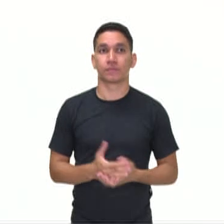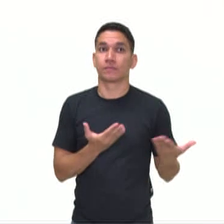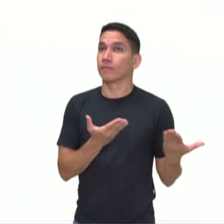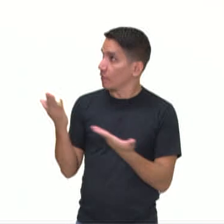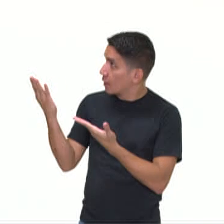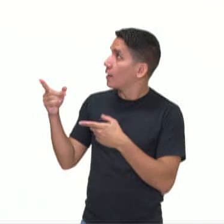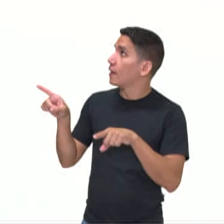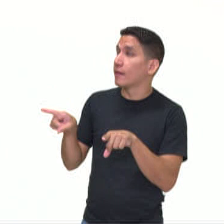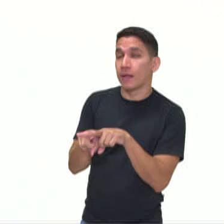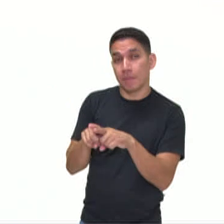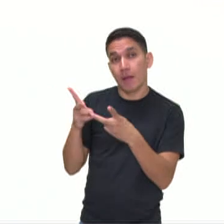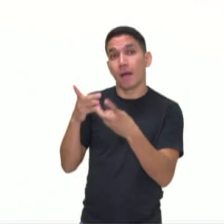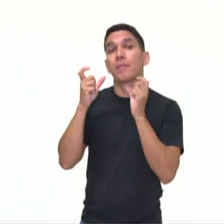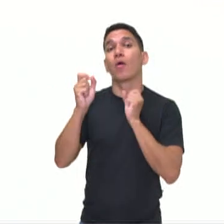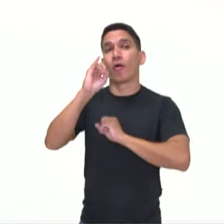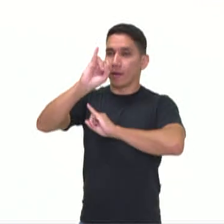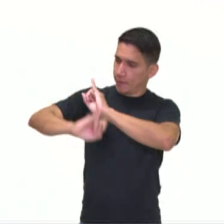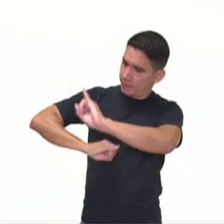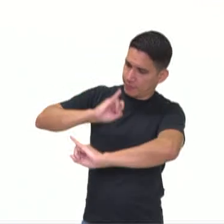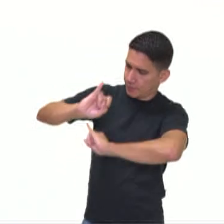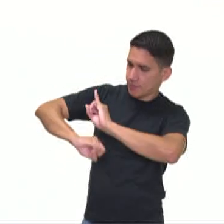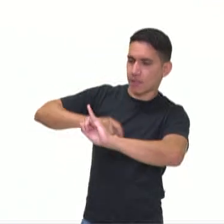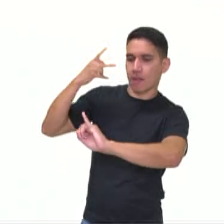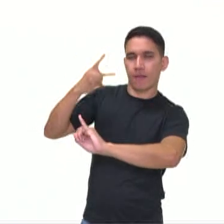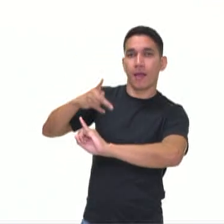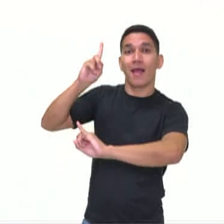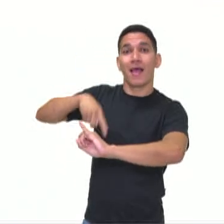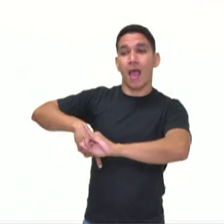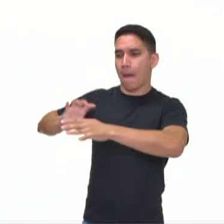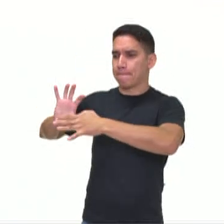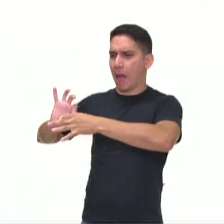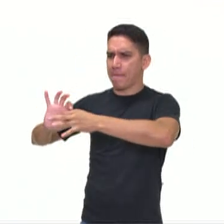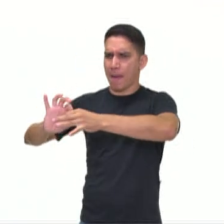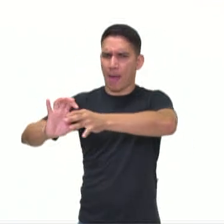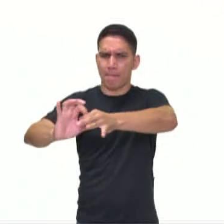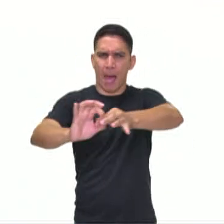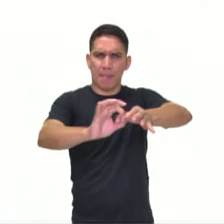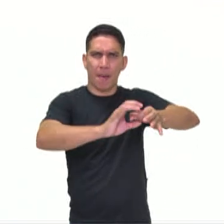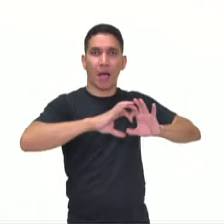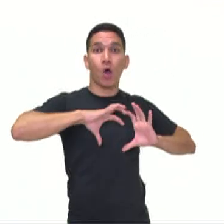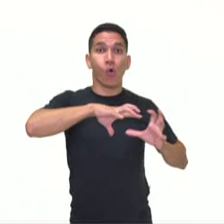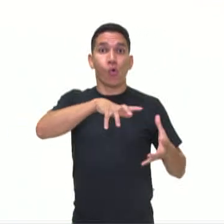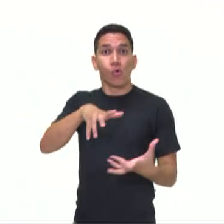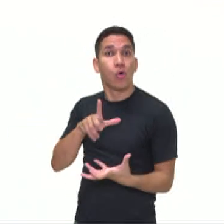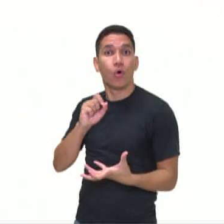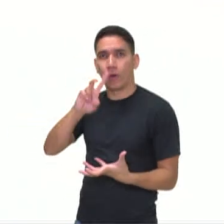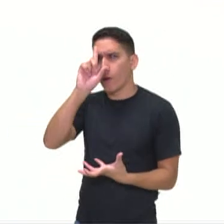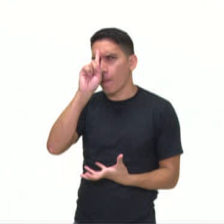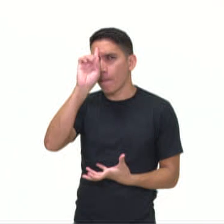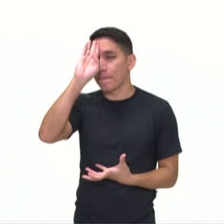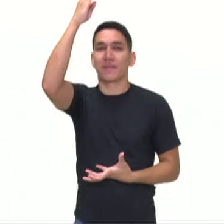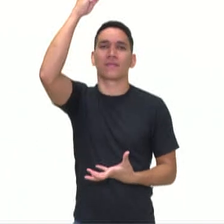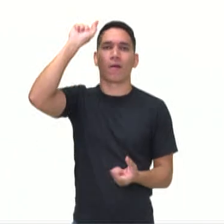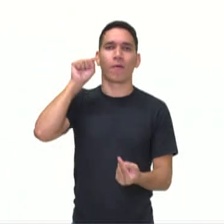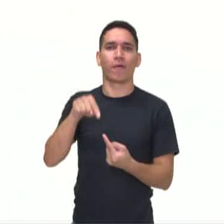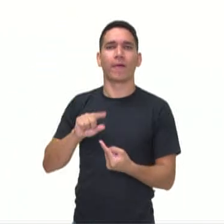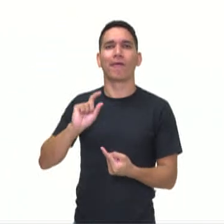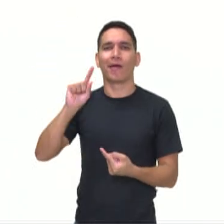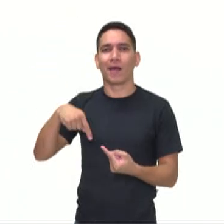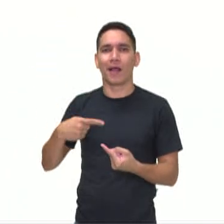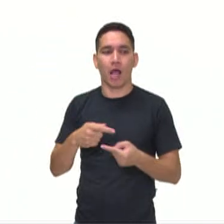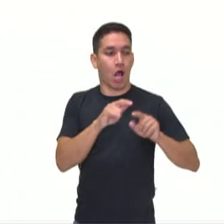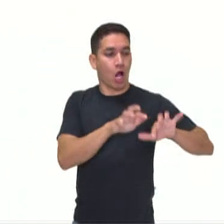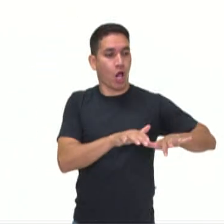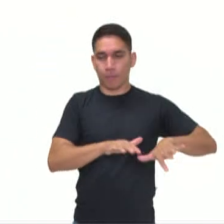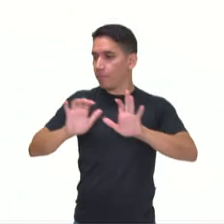gente vai ver que a internet é uma rede mundial que tem como objetivo interligar